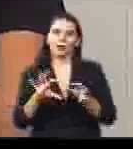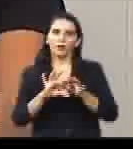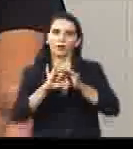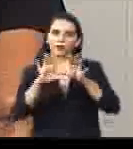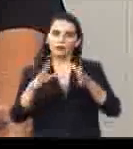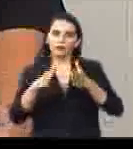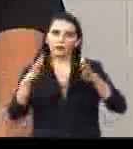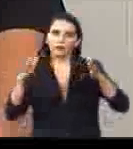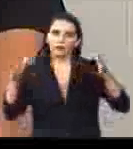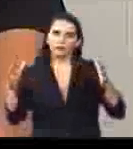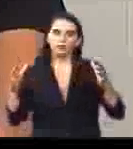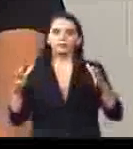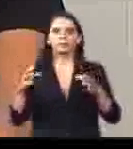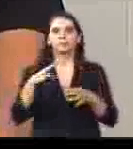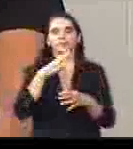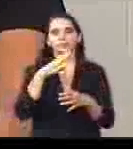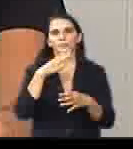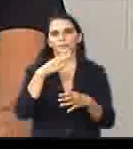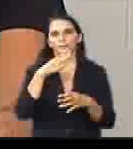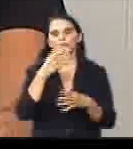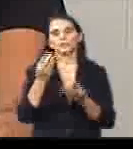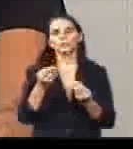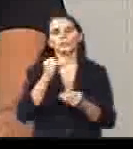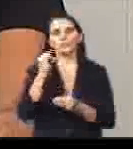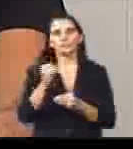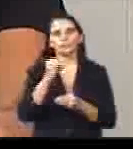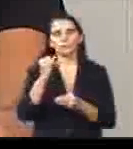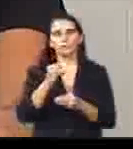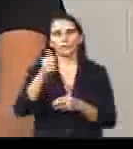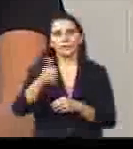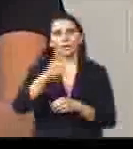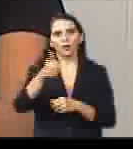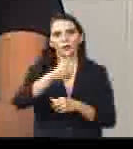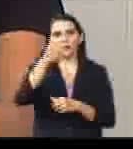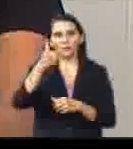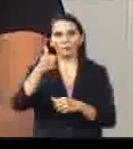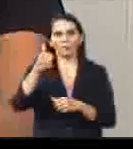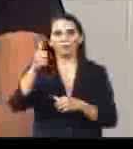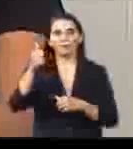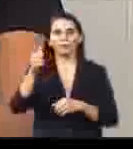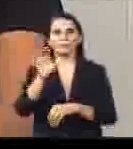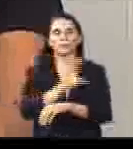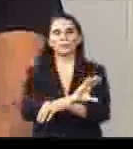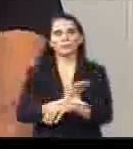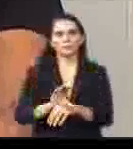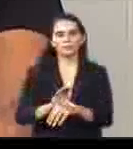uma abertura muito grande para nós, na nossa profissão, essa qualificação na área